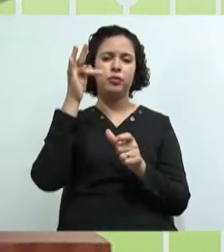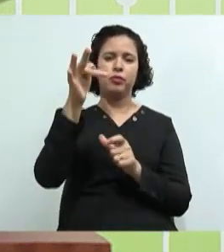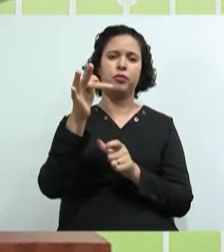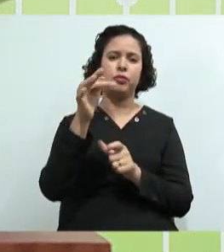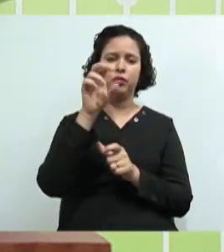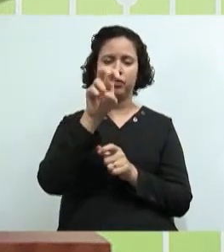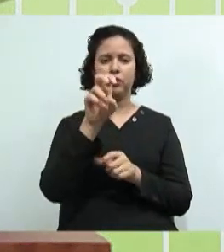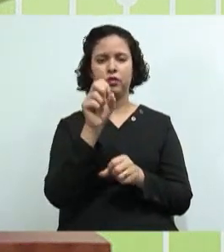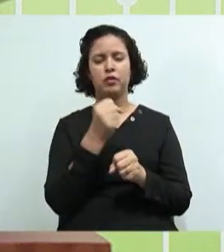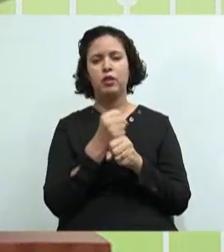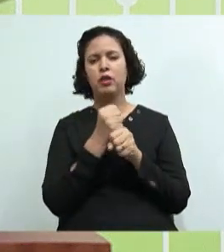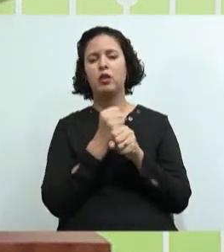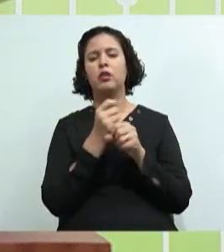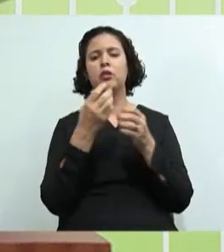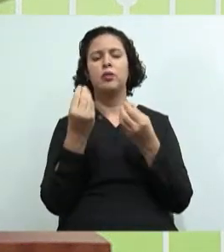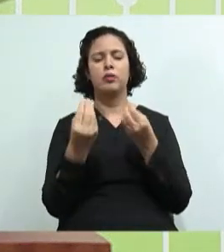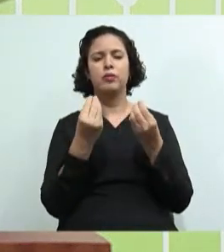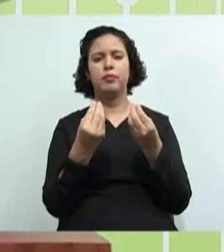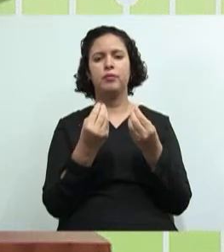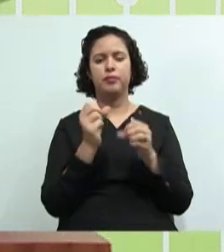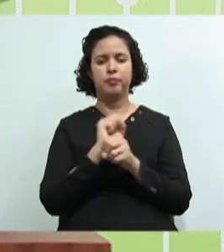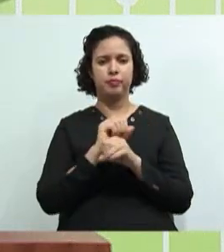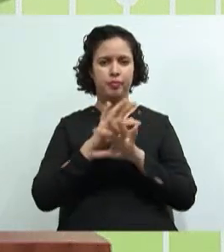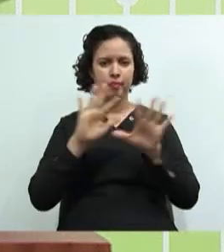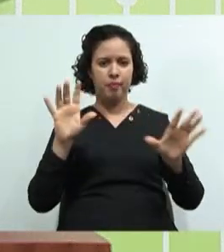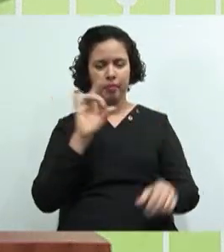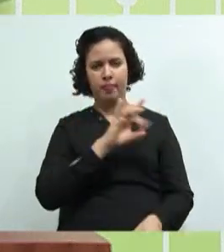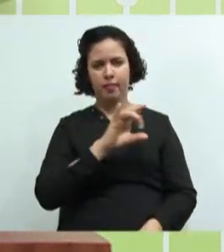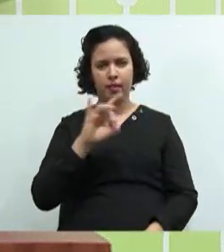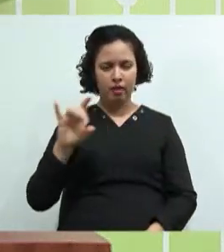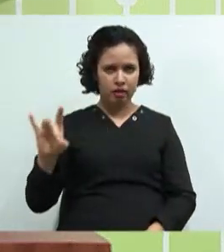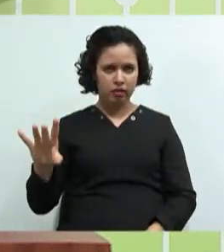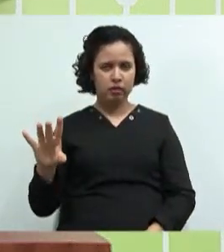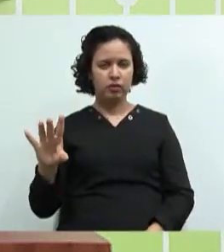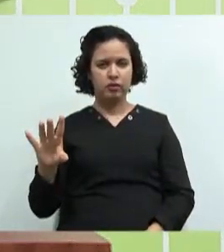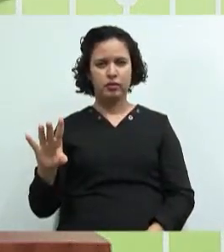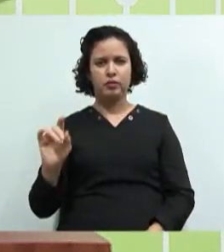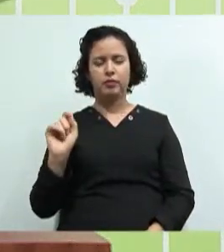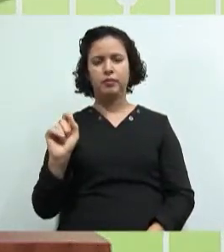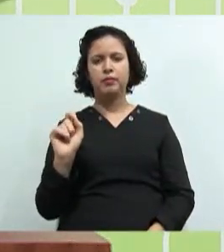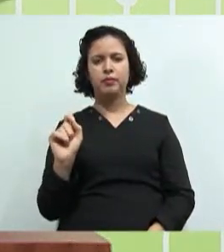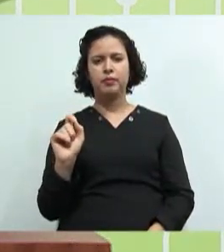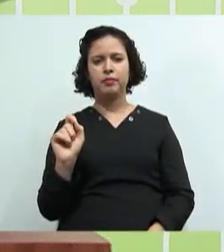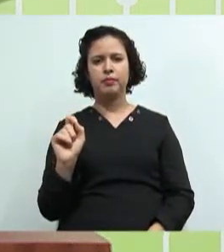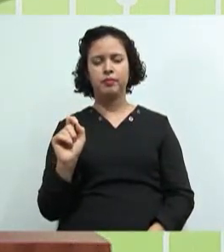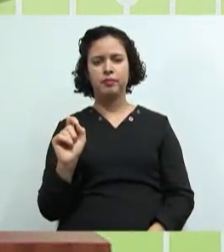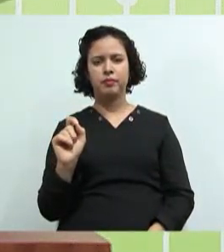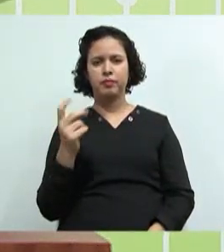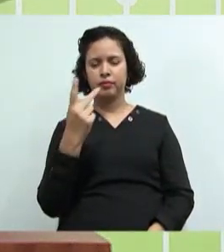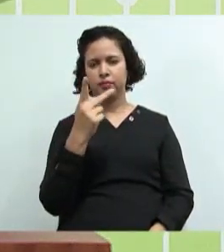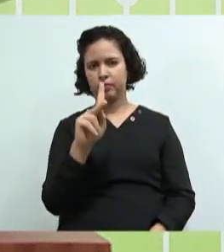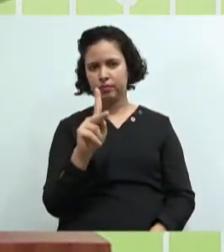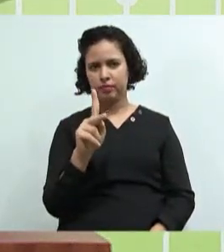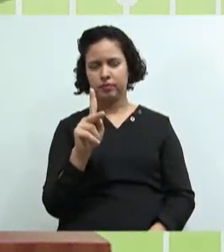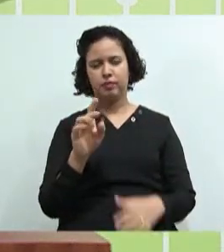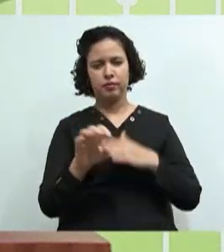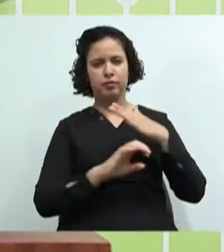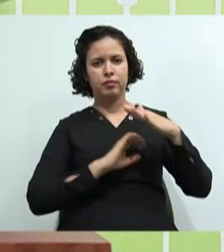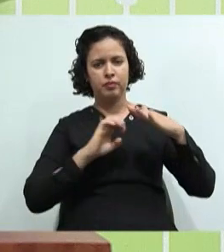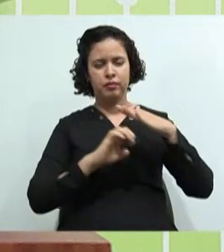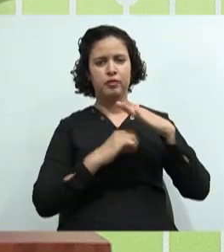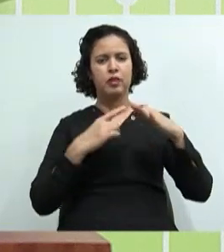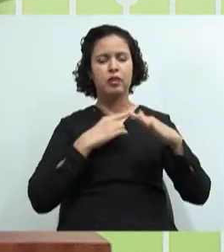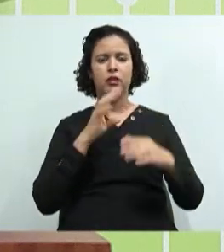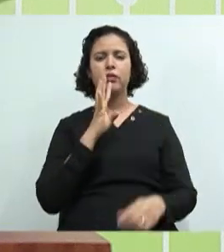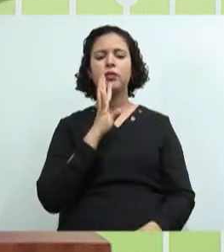mostra de uma forma muito clara, exatamente para que cada colaborador, ou cada funcionário da sua organização tenha